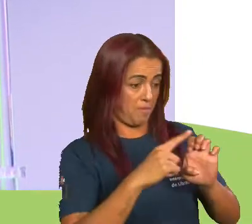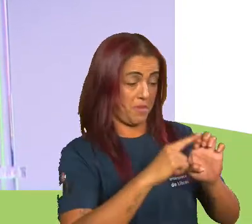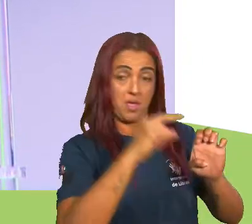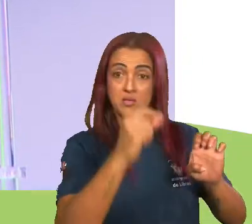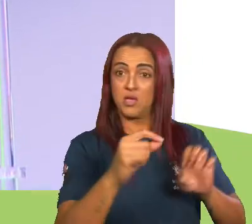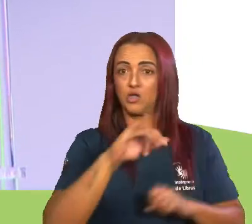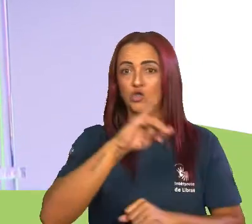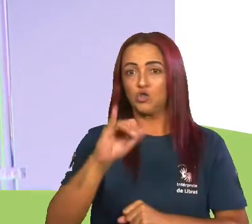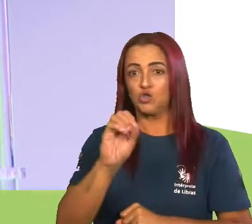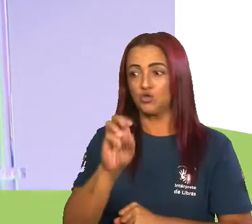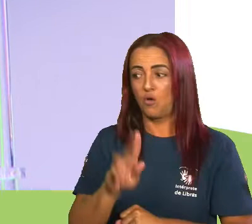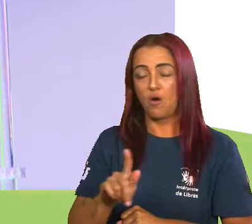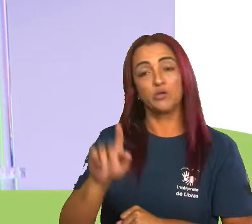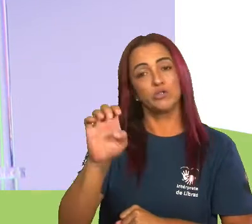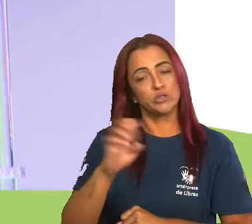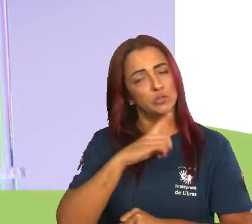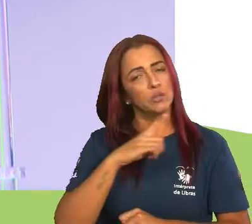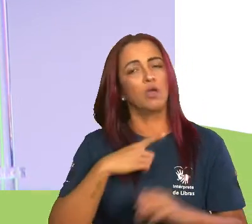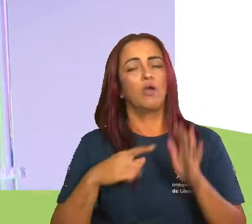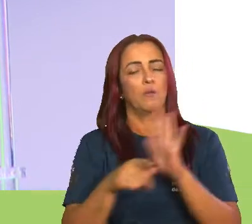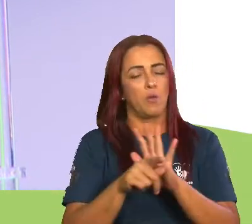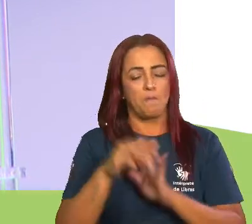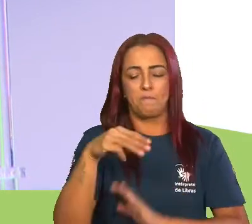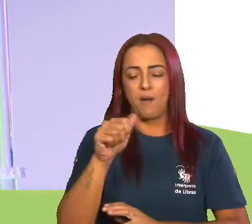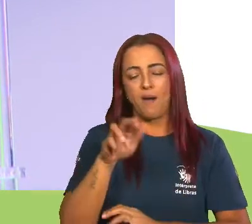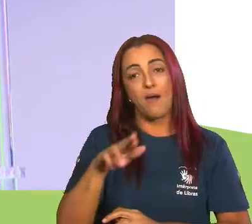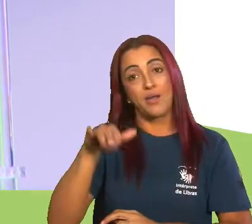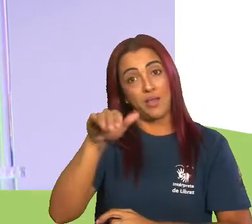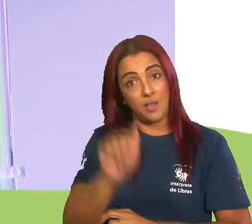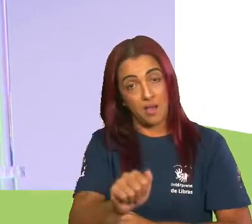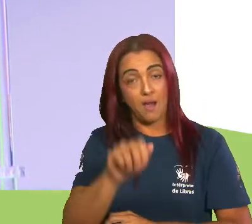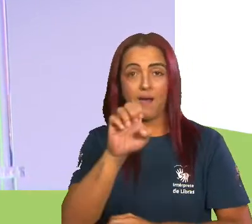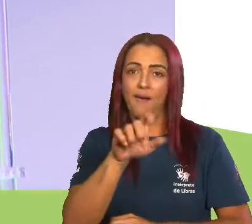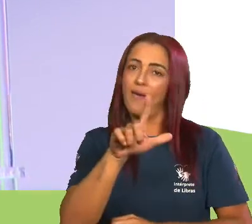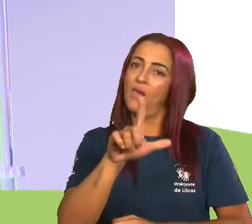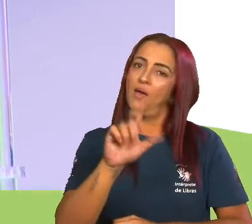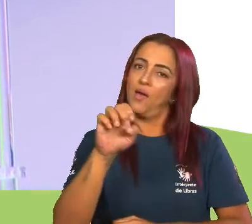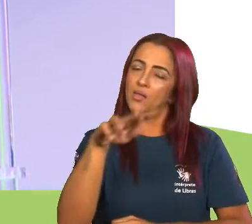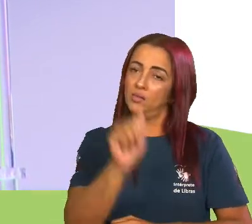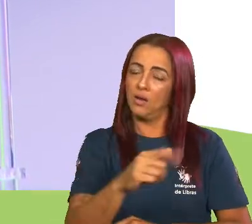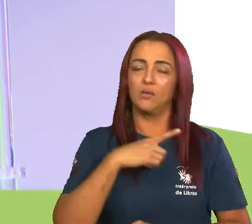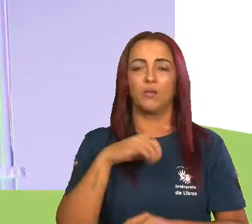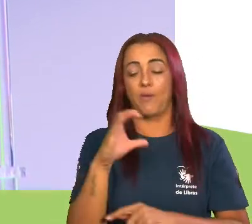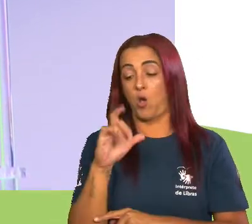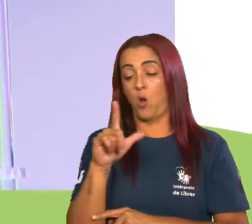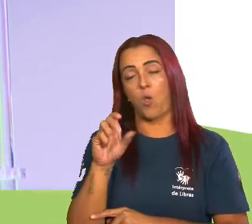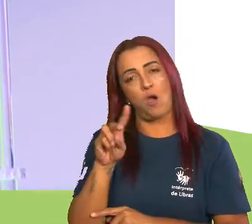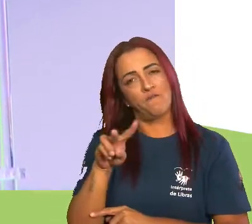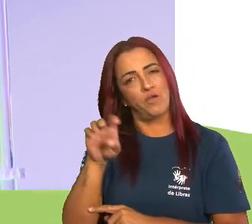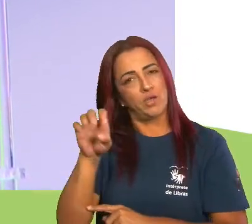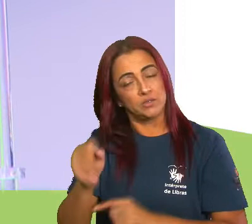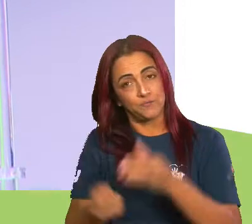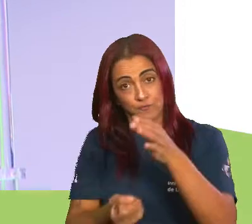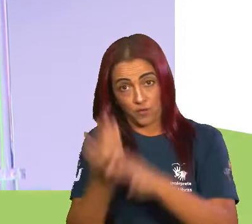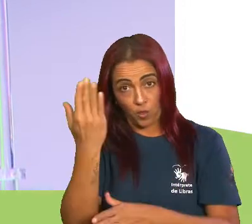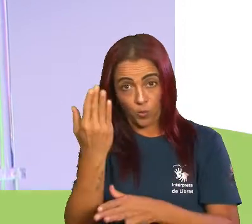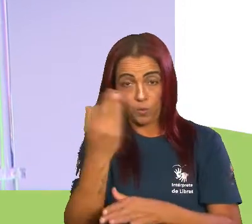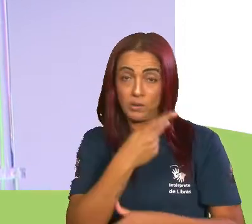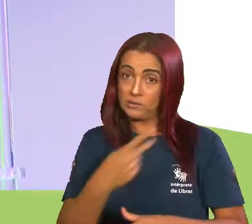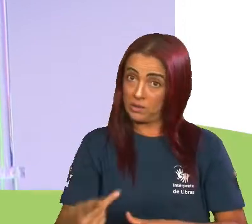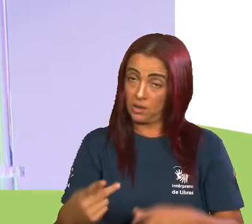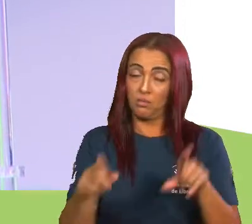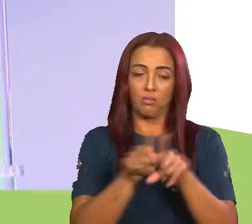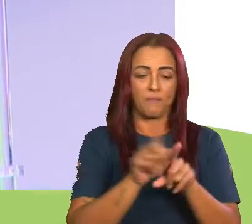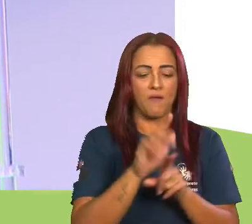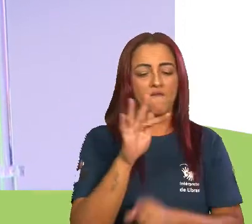Johan Peter e a sua esposa, a senhora Maria Helena, ao Clóvis Pereira, fundador e presidente do Jales Clube, ao Frank